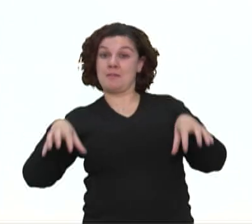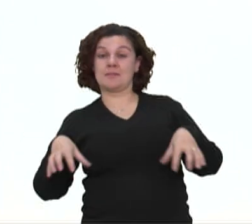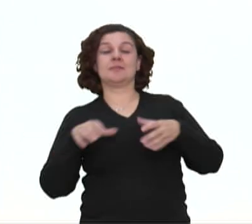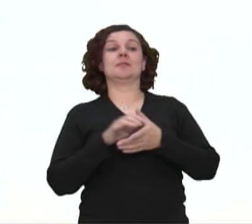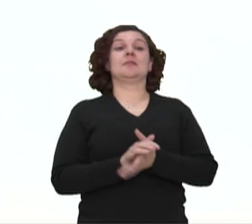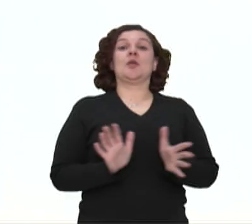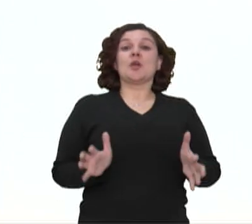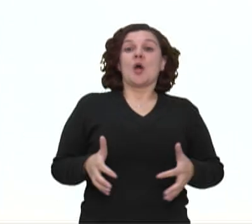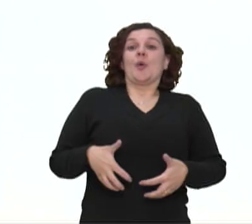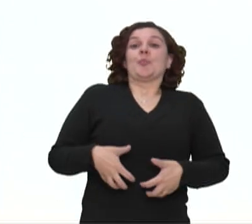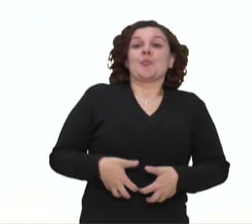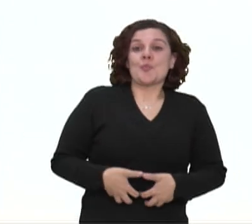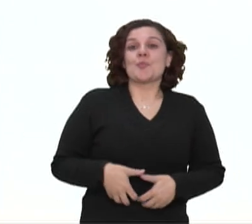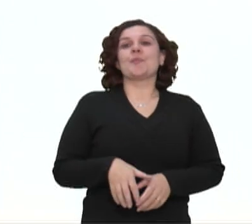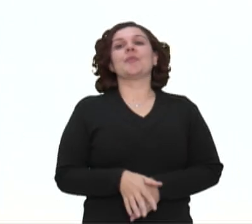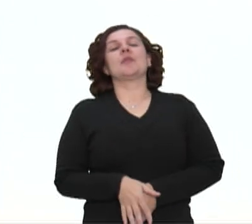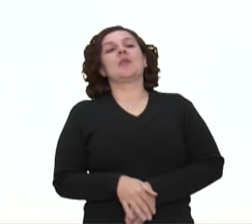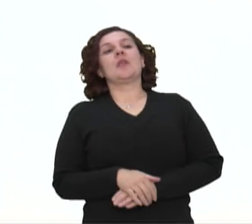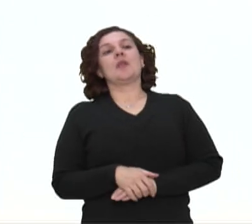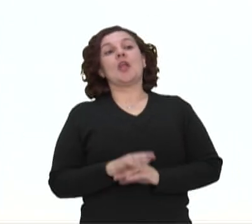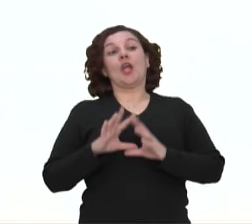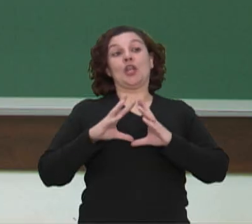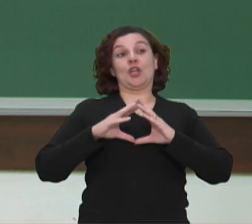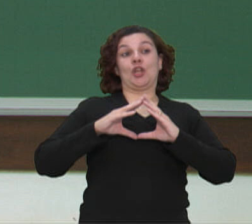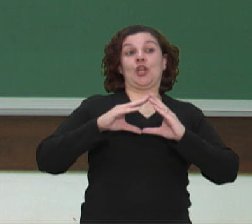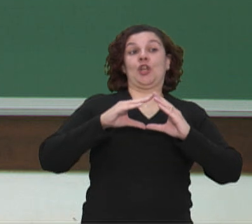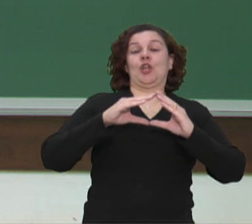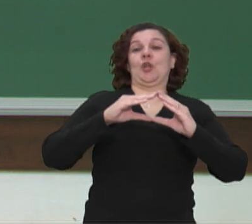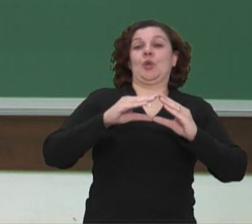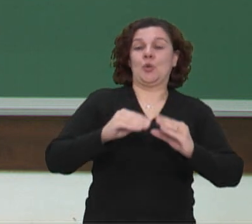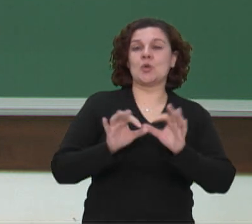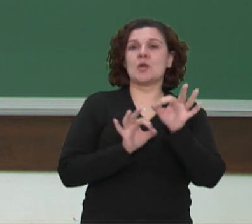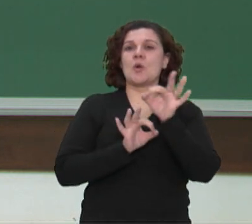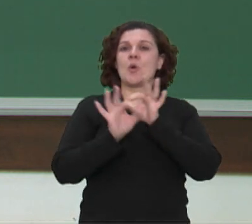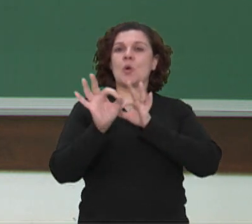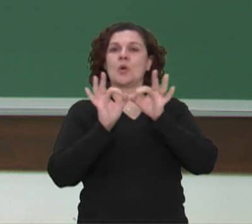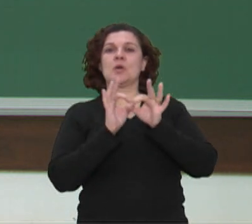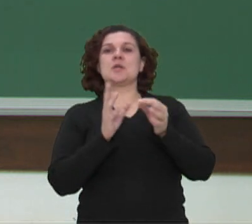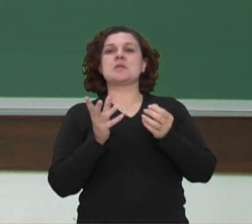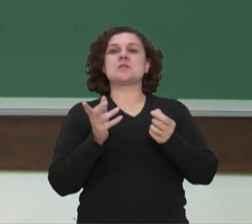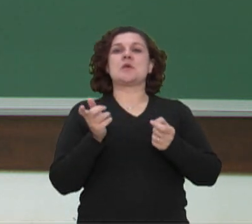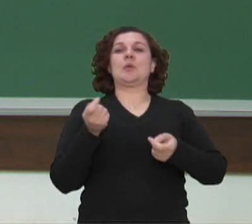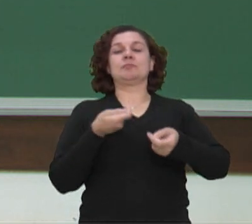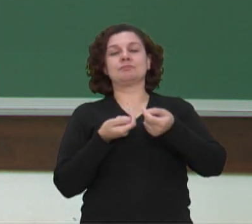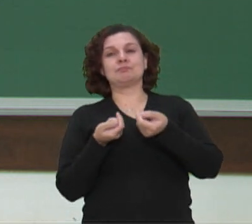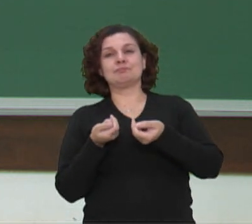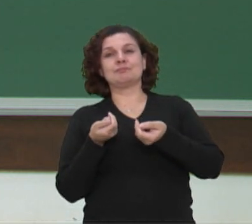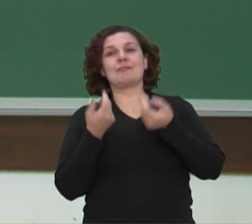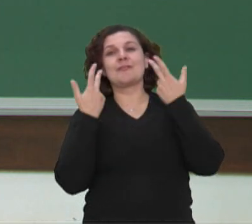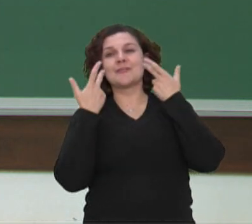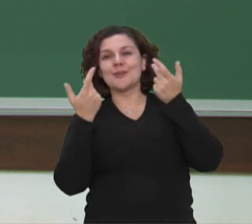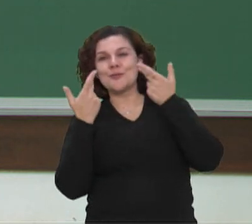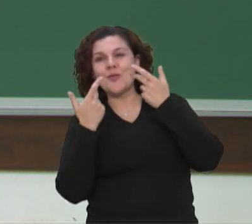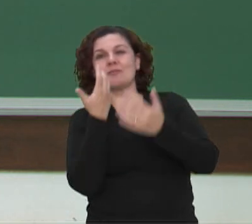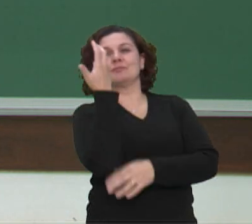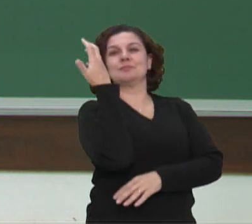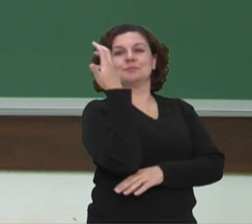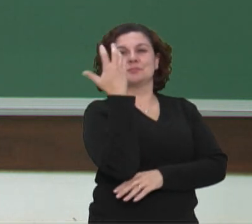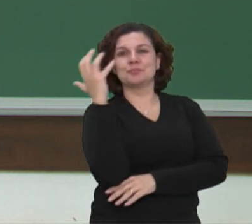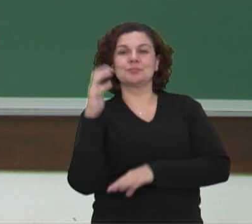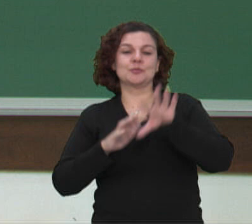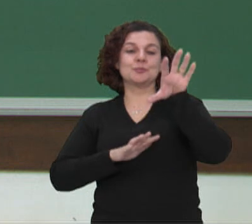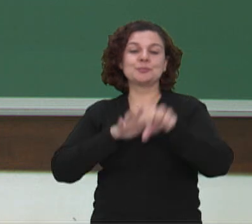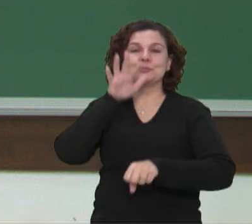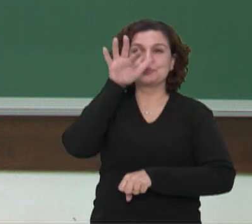da desnutrição, vimos aí toda aquela relação dos recursos, né, naturais existentes dentro desse